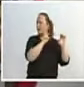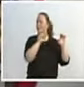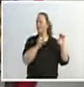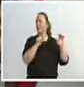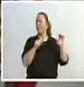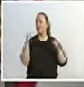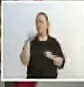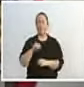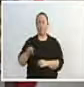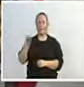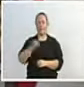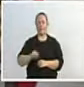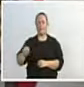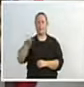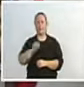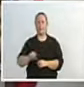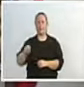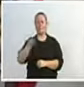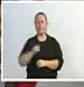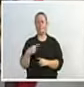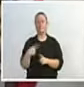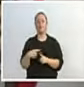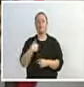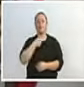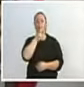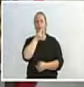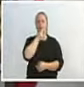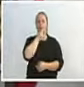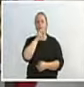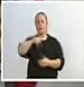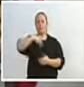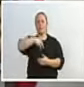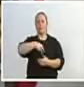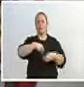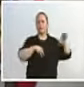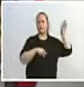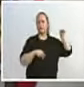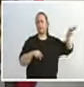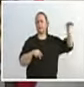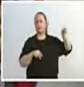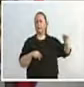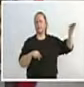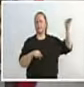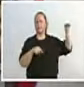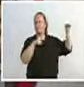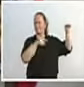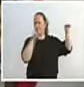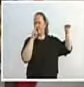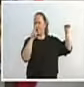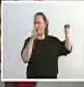o meu ouvido esquerdo me incomoda quando eu tenho que falar, fazer uso da tribuna e o zum-zum ele é muito forte.